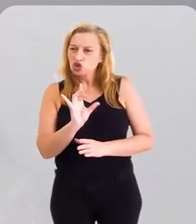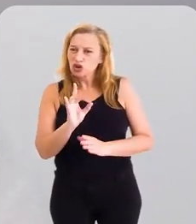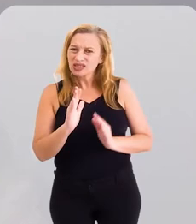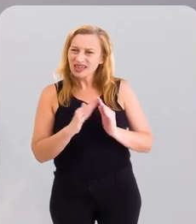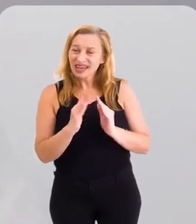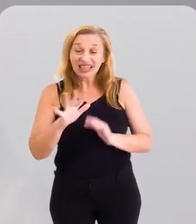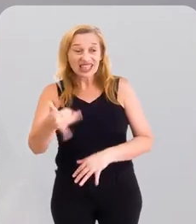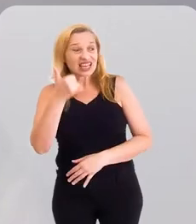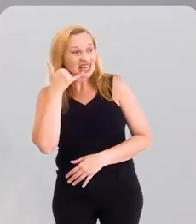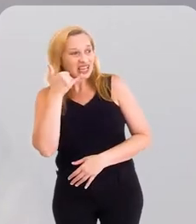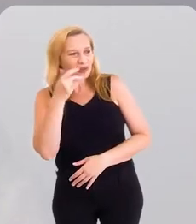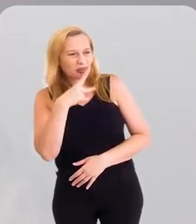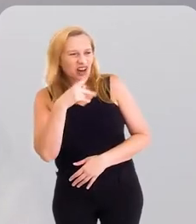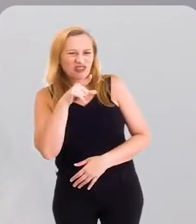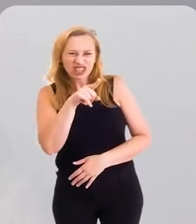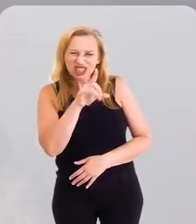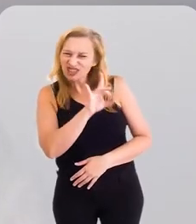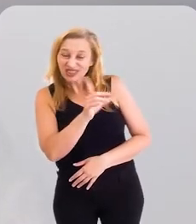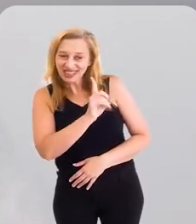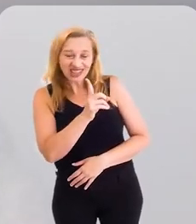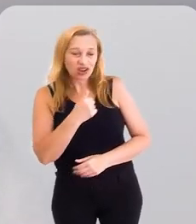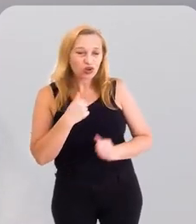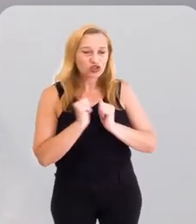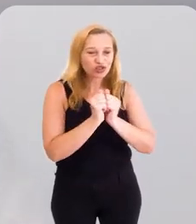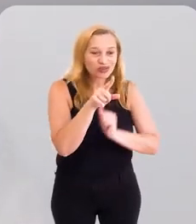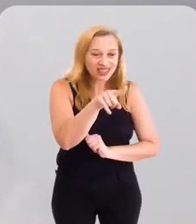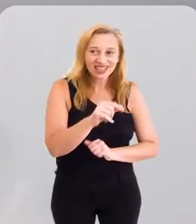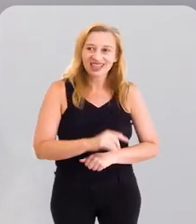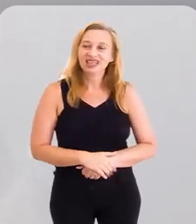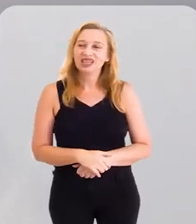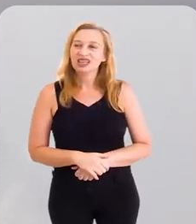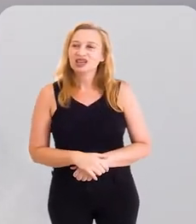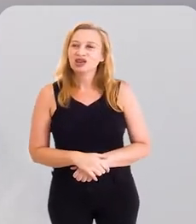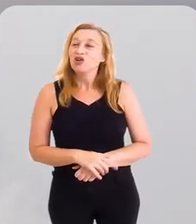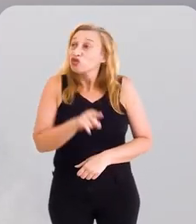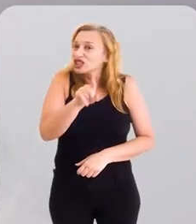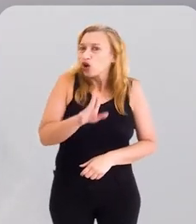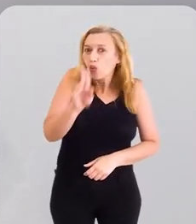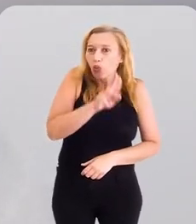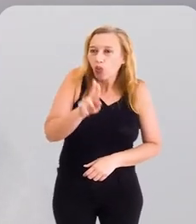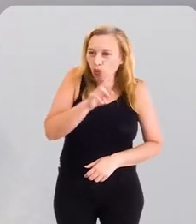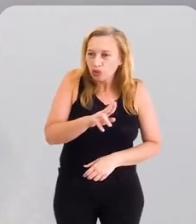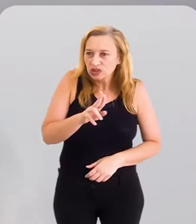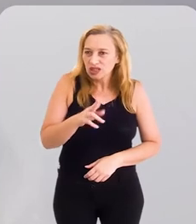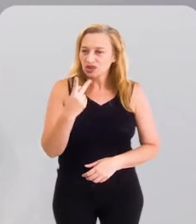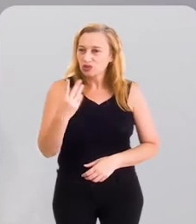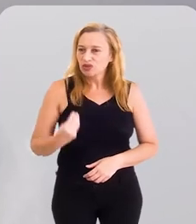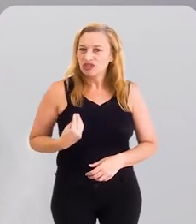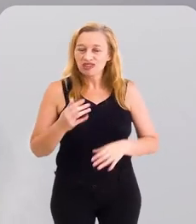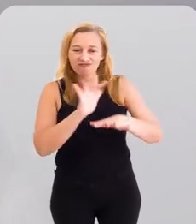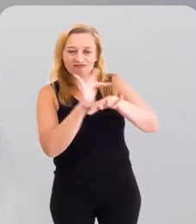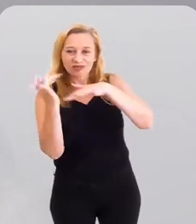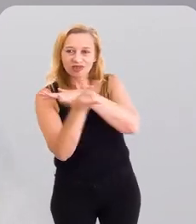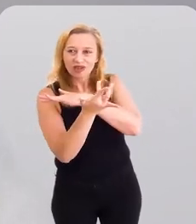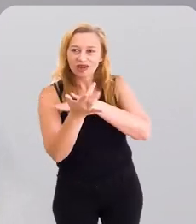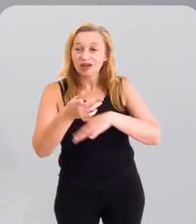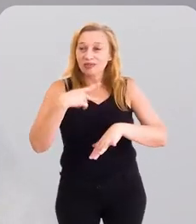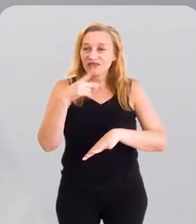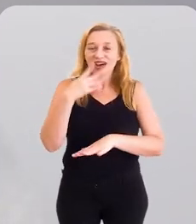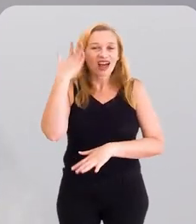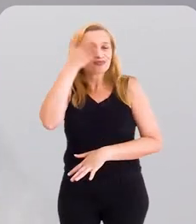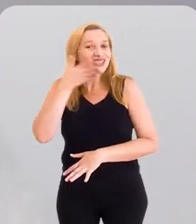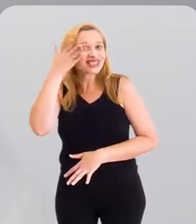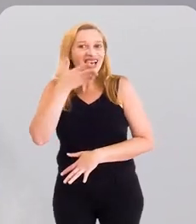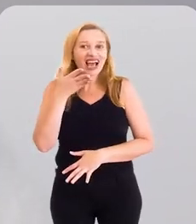que estão sozinhas em casa e liga para elas para dizer: você não está só, estou aqui, conta comigo. Quando você usa a sua presença em redes